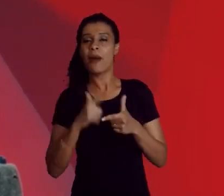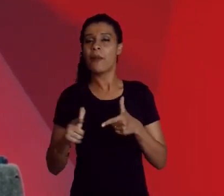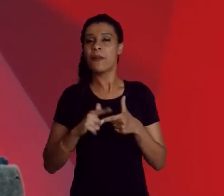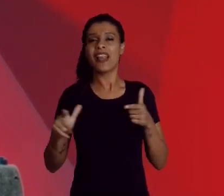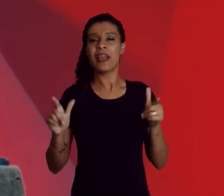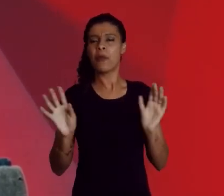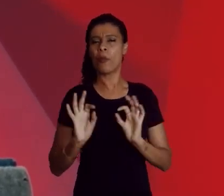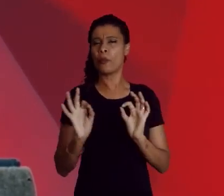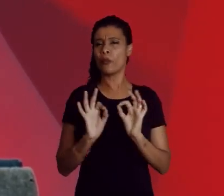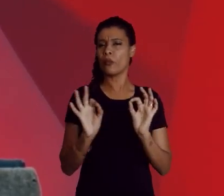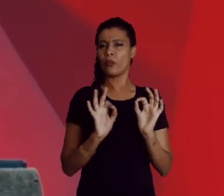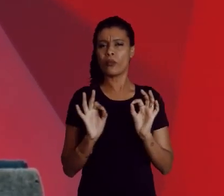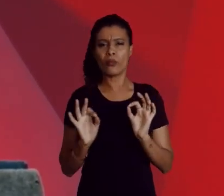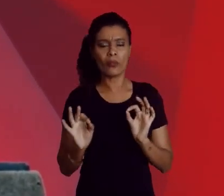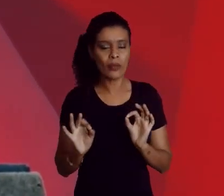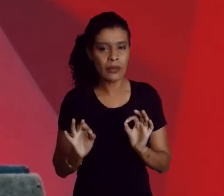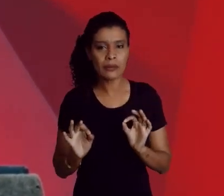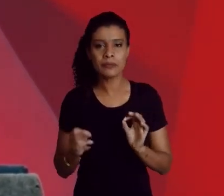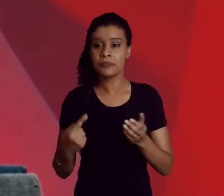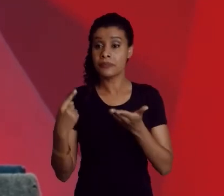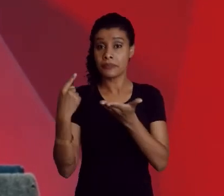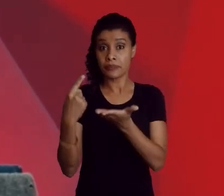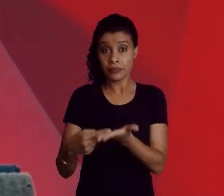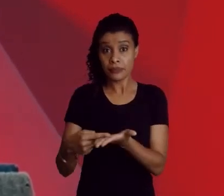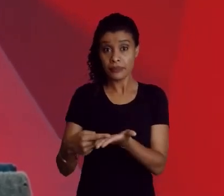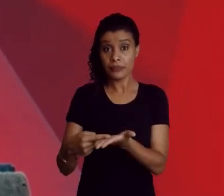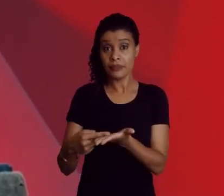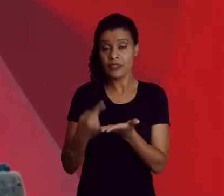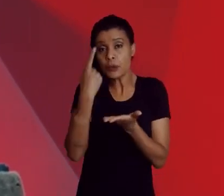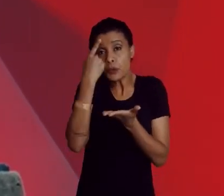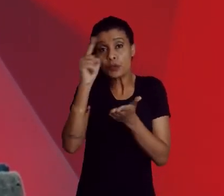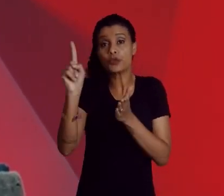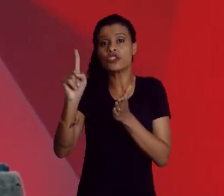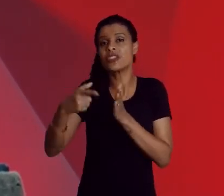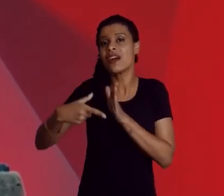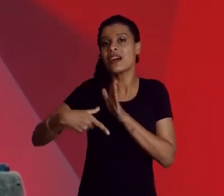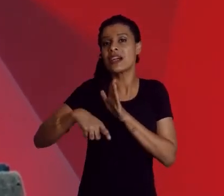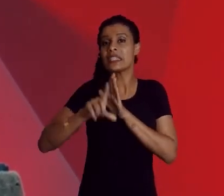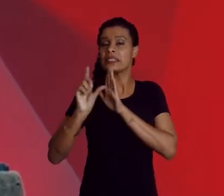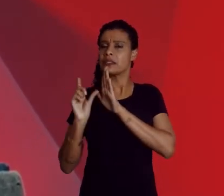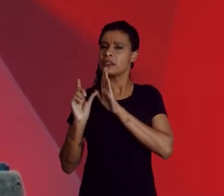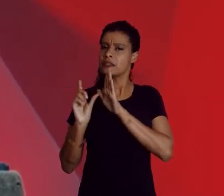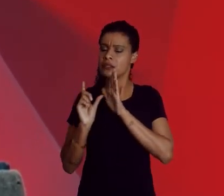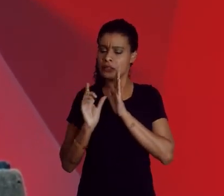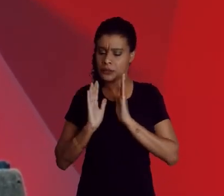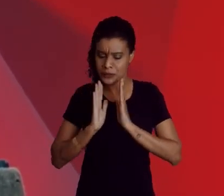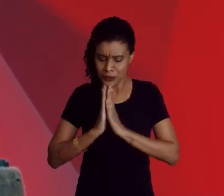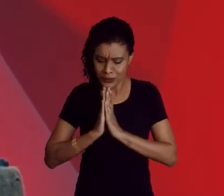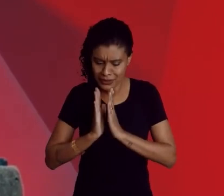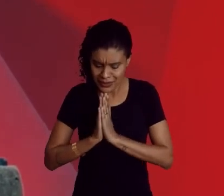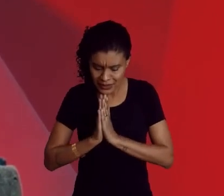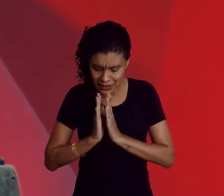Beleza. Marcamos o dia. Um dia antes do dia de ir lá, eu tava orando, falando: pai, eu preciso